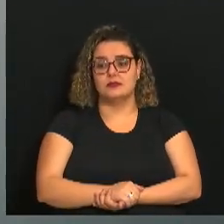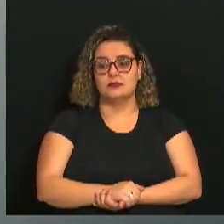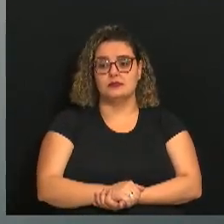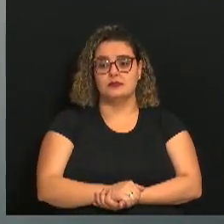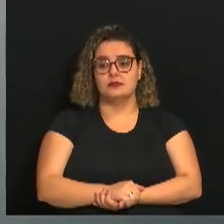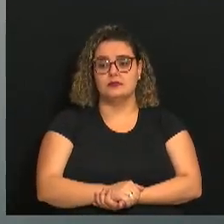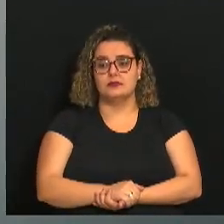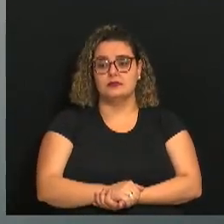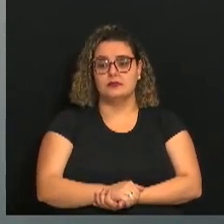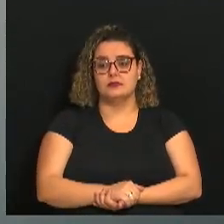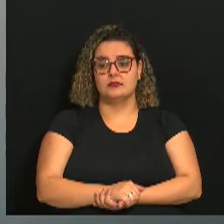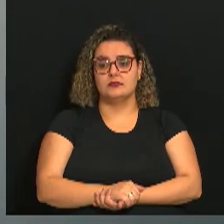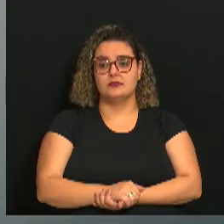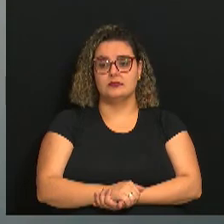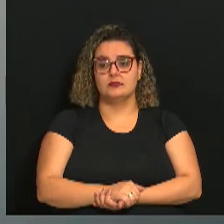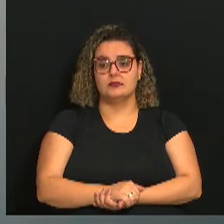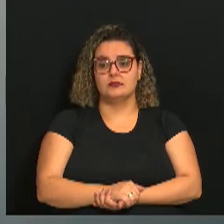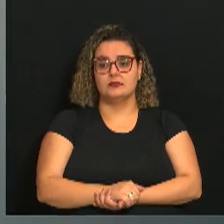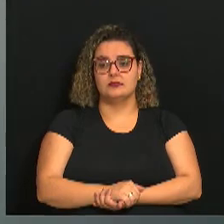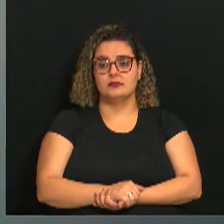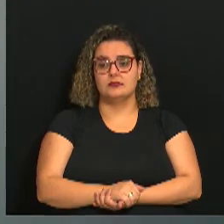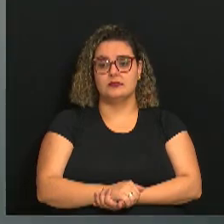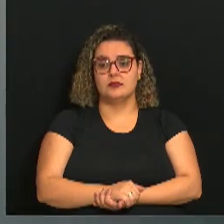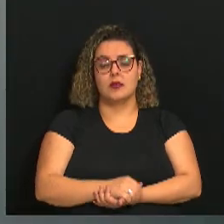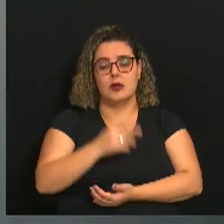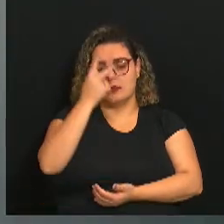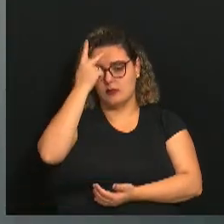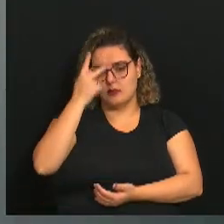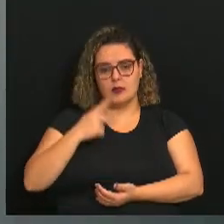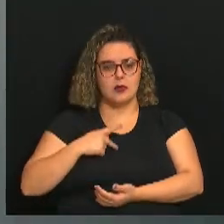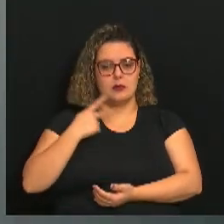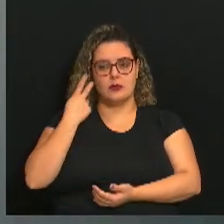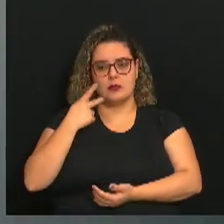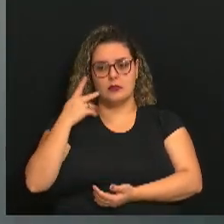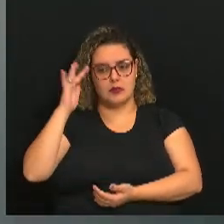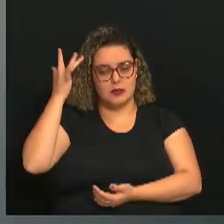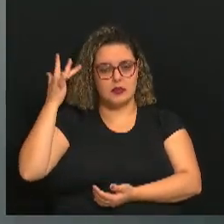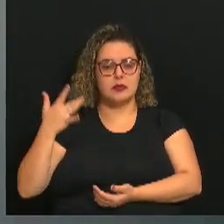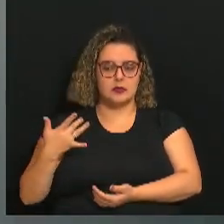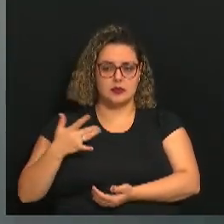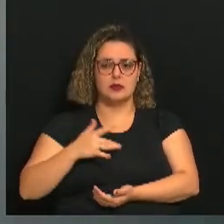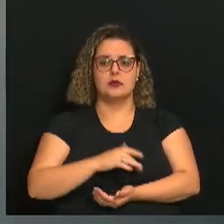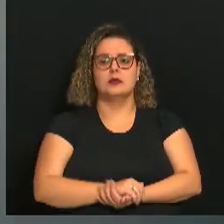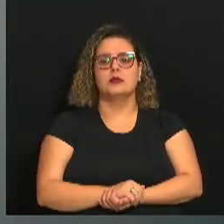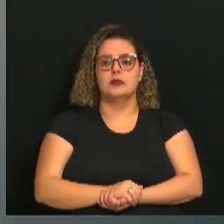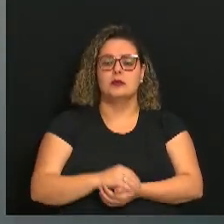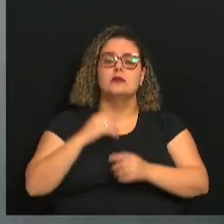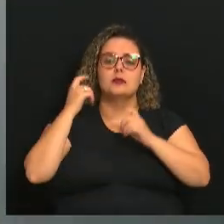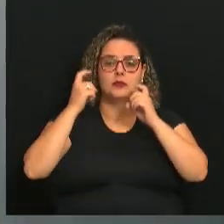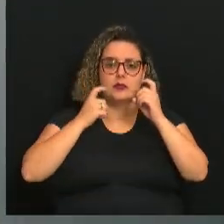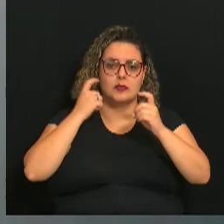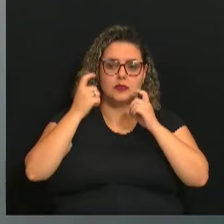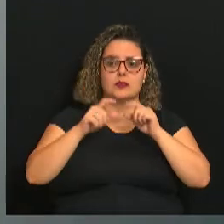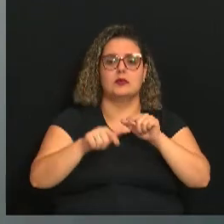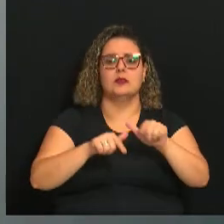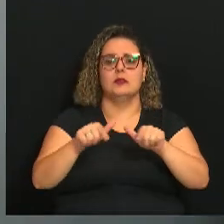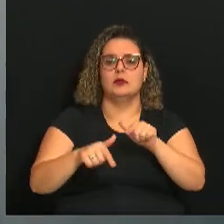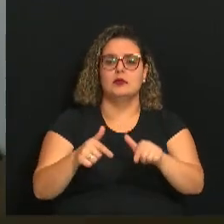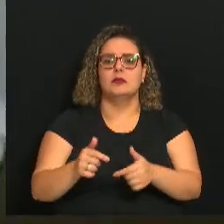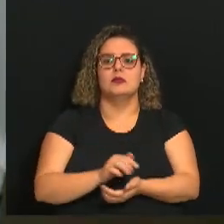dizer que todos nós, inclusive, até a própria vereadora, que está ali preocupada com os trabalhadores,